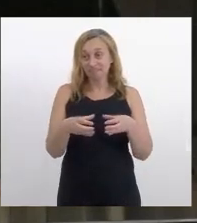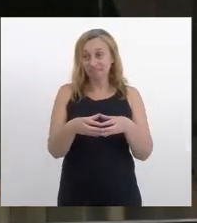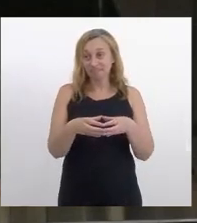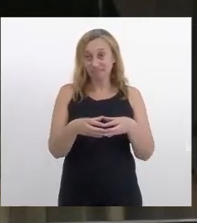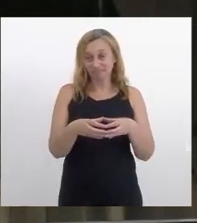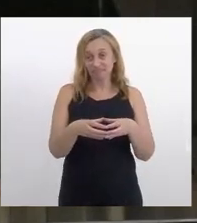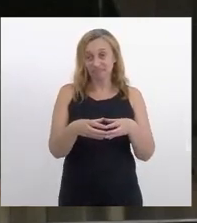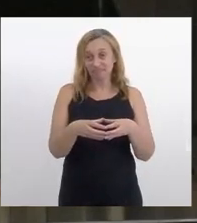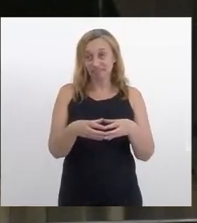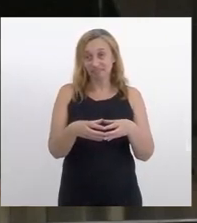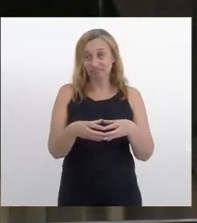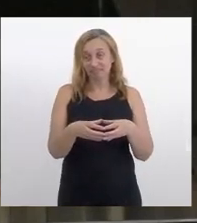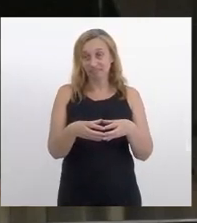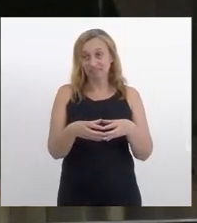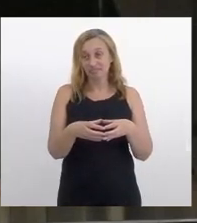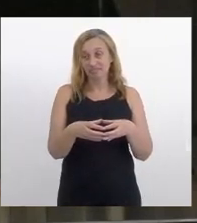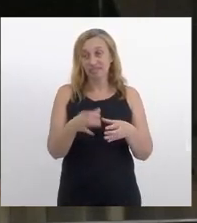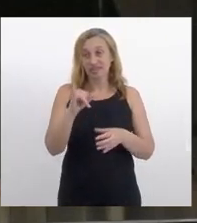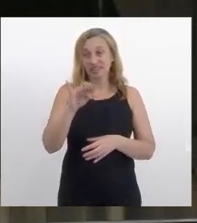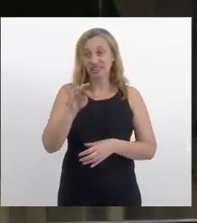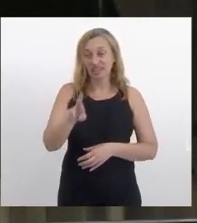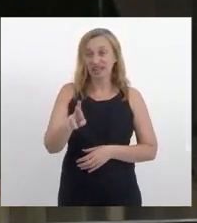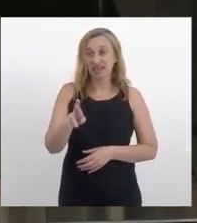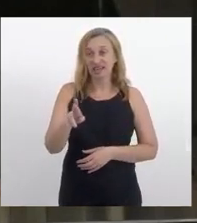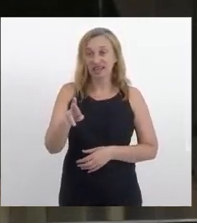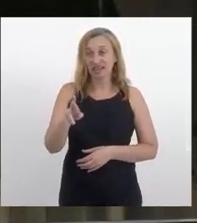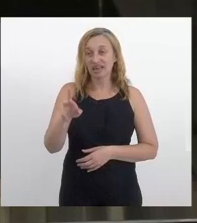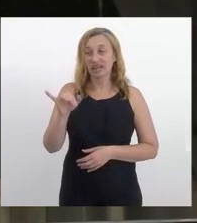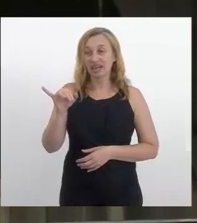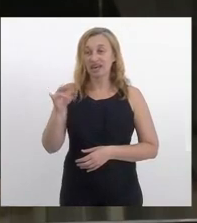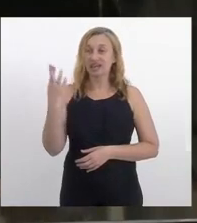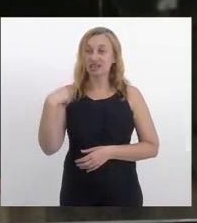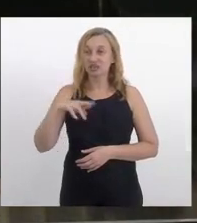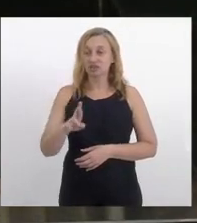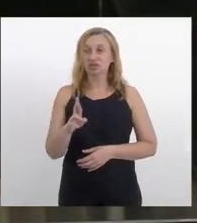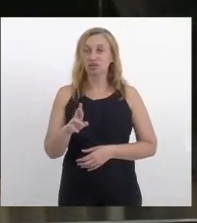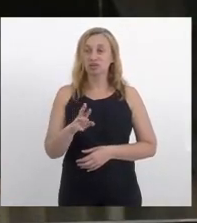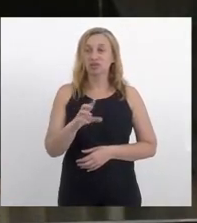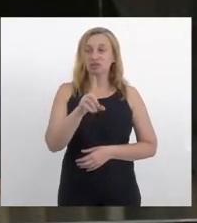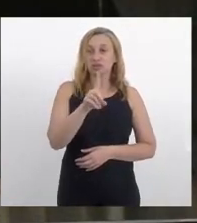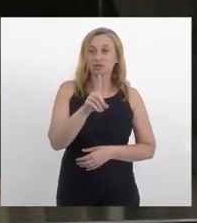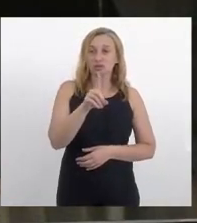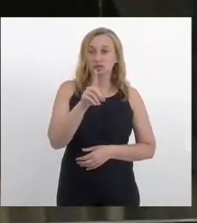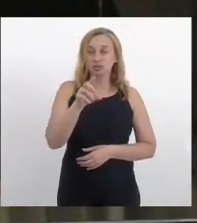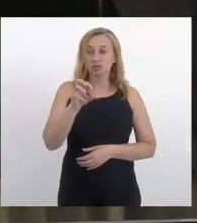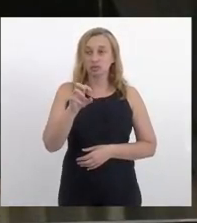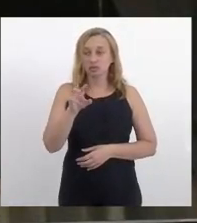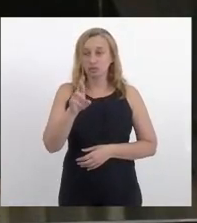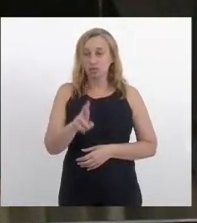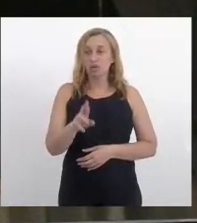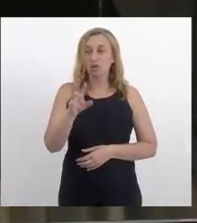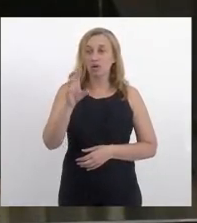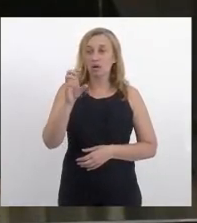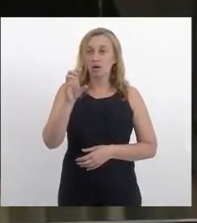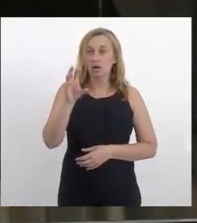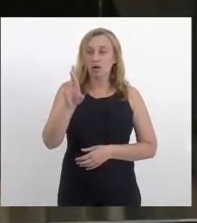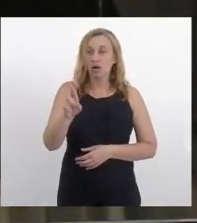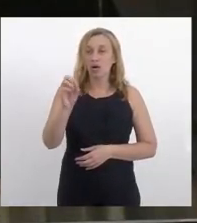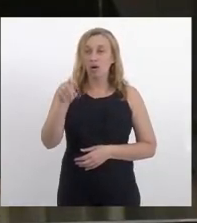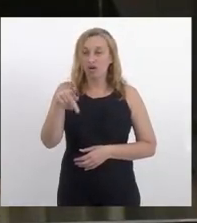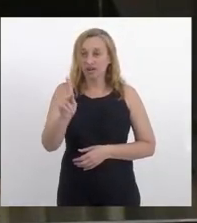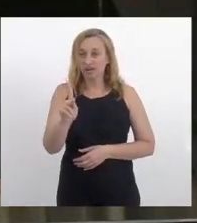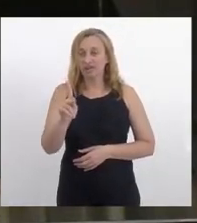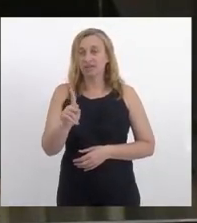arquidiocesana, Diálogo Interreligioso, Dom Roque, o nosso bispo que acompanha, junto com o Diácono Nelson como secretário, e